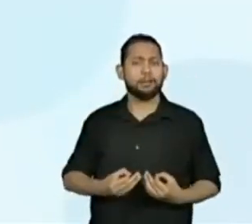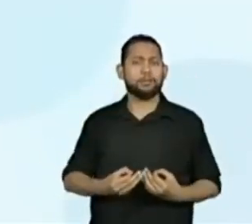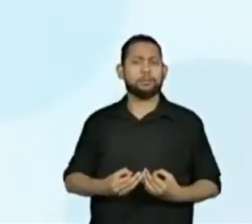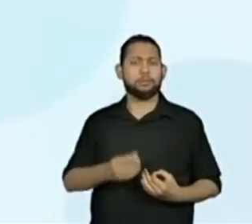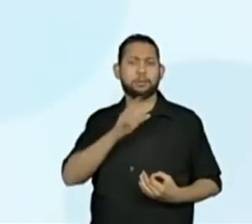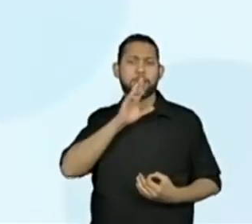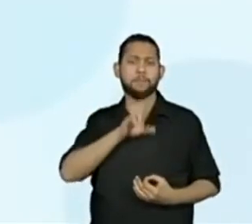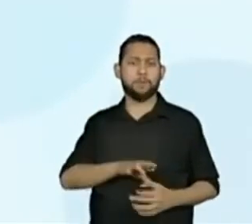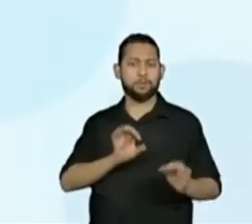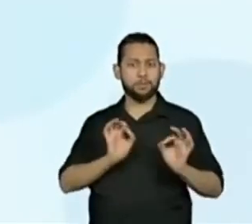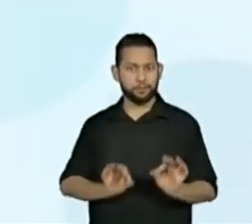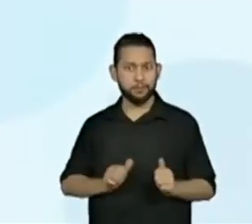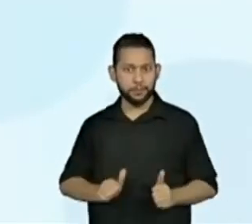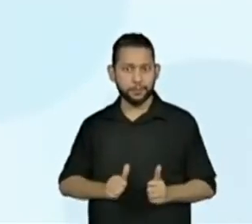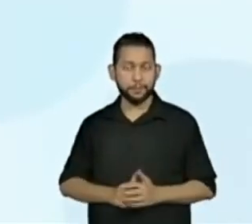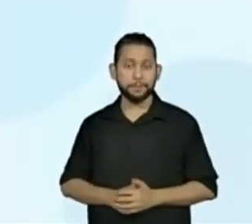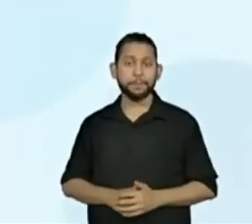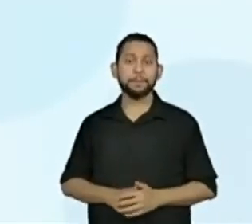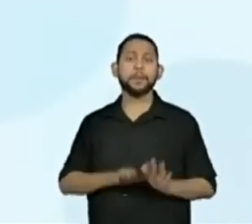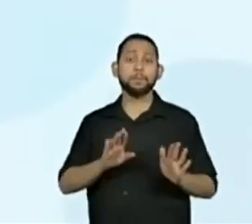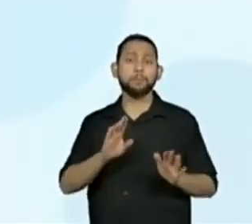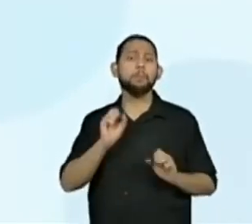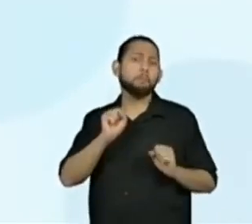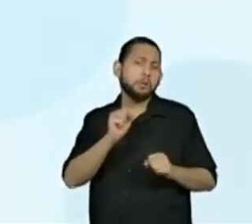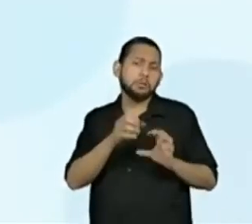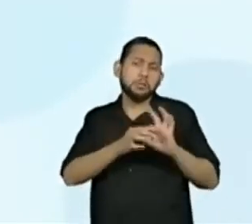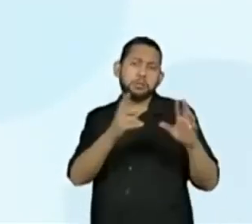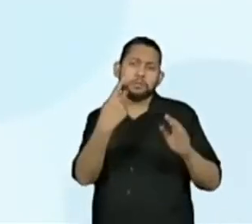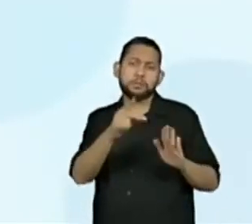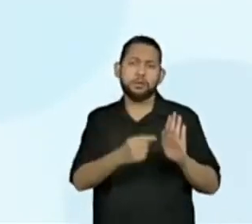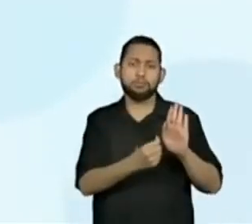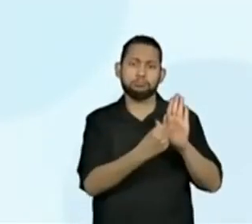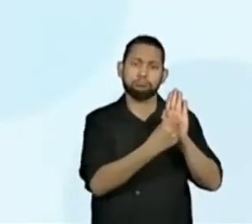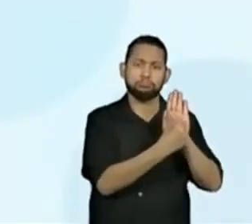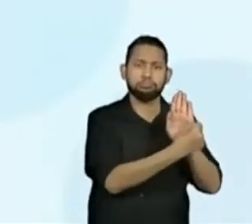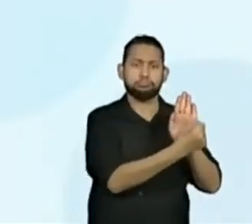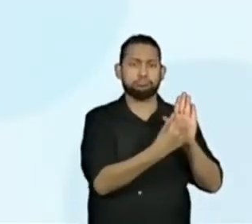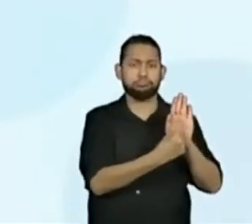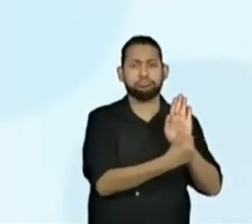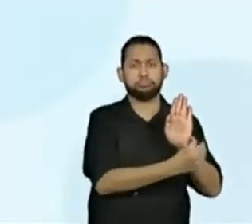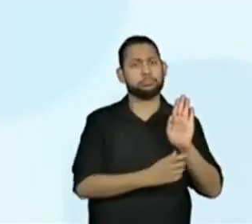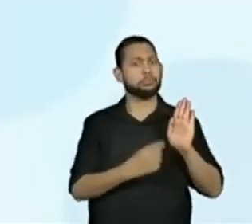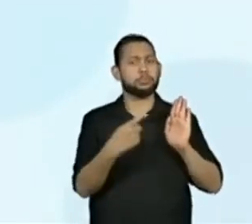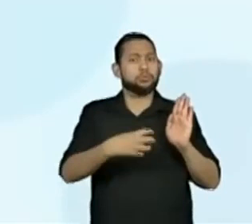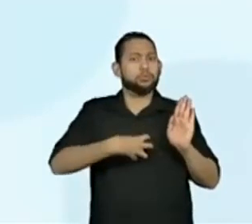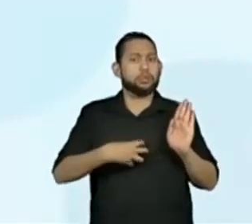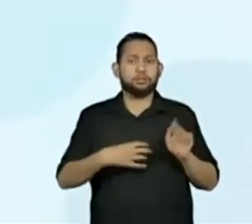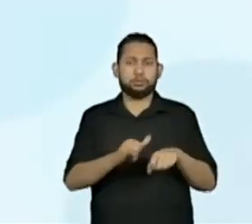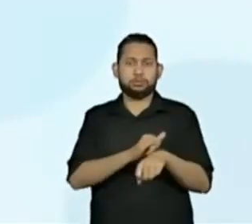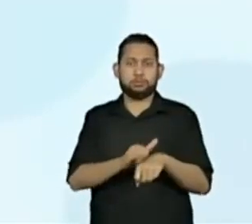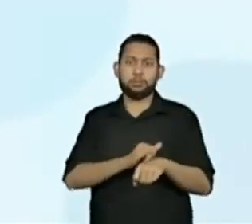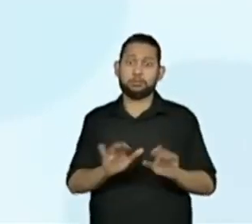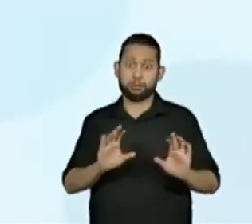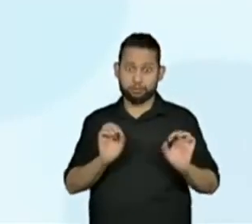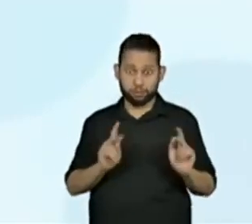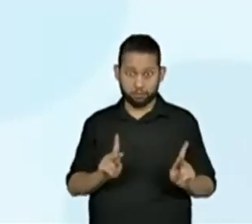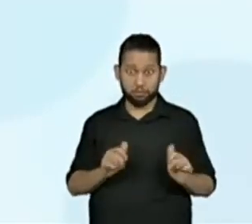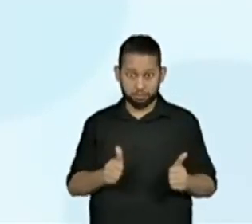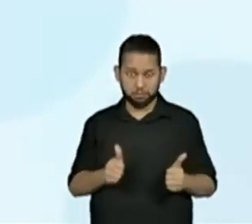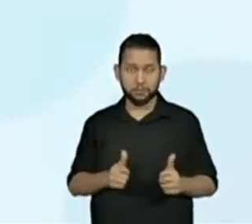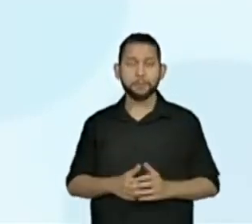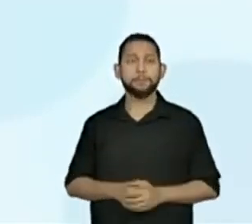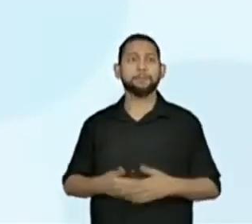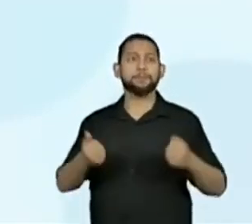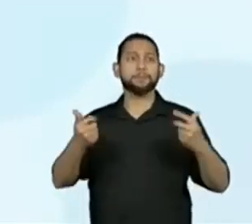pede, ok? Então você pode grifar aí, observar para ficar destacando, ficar mais fácil para você, olha.